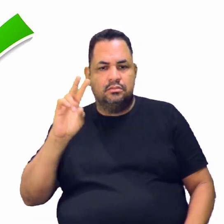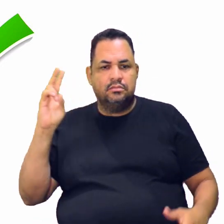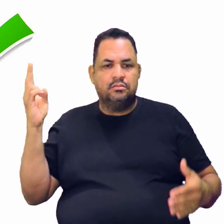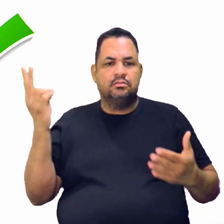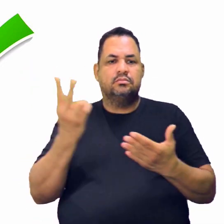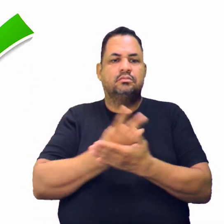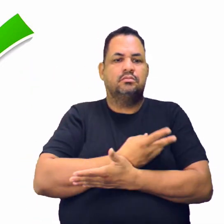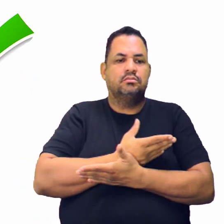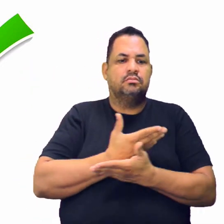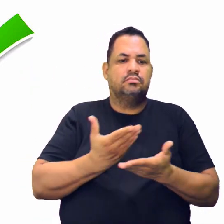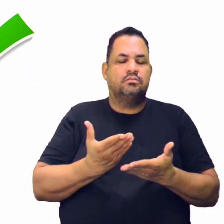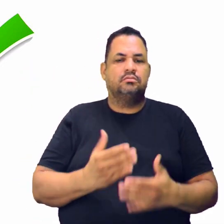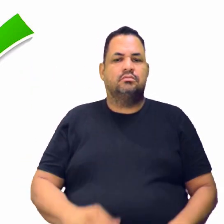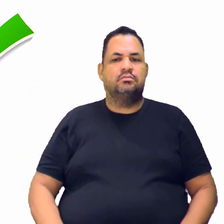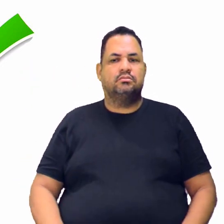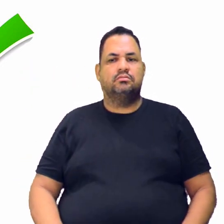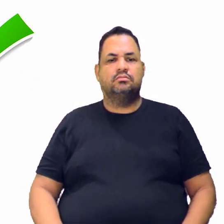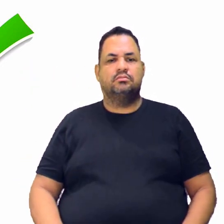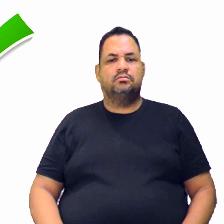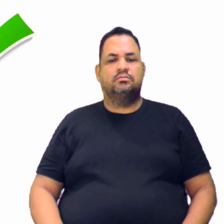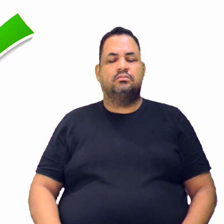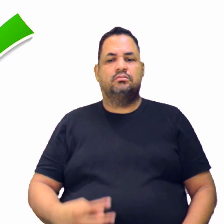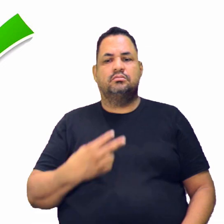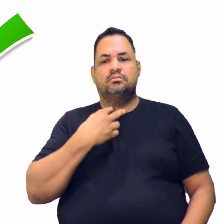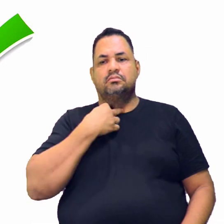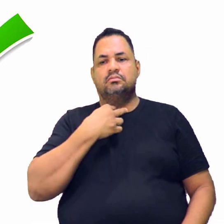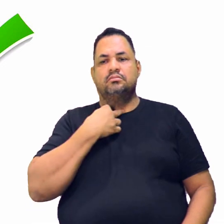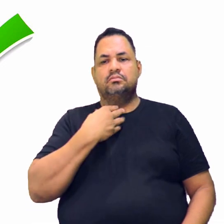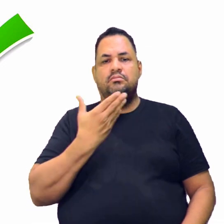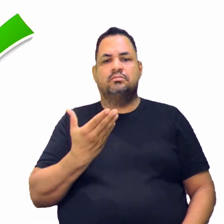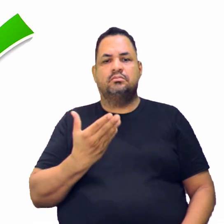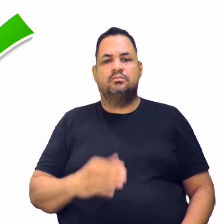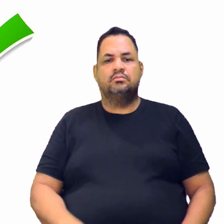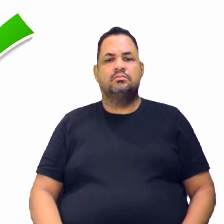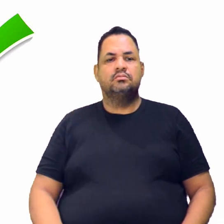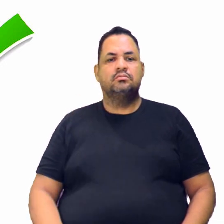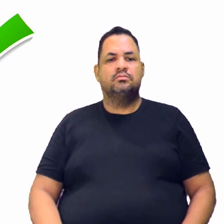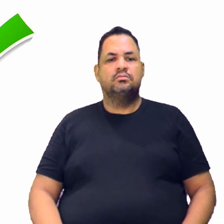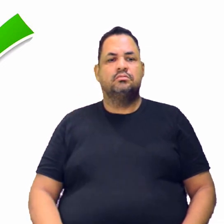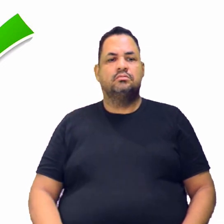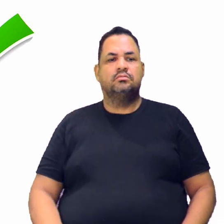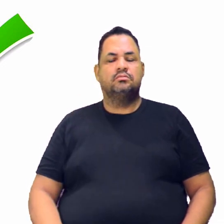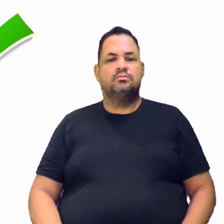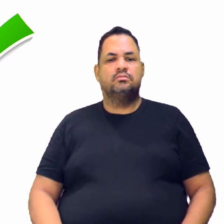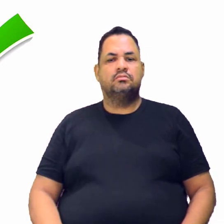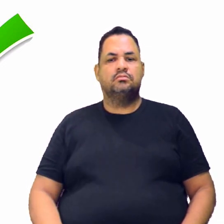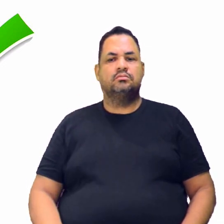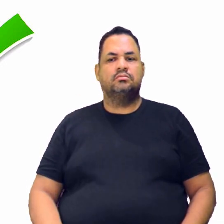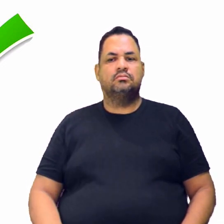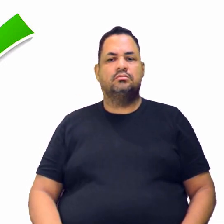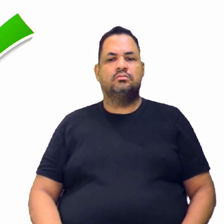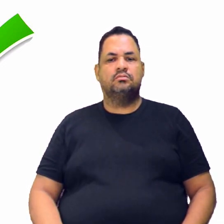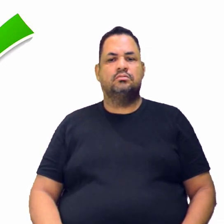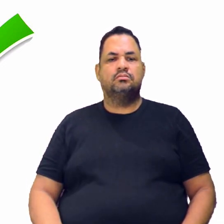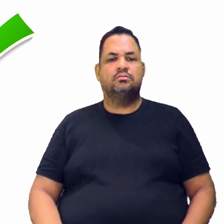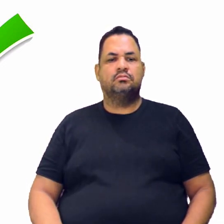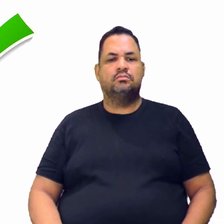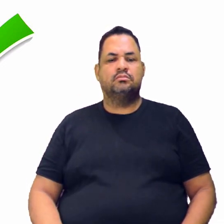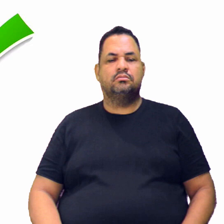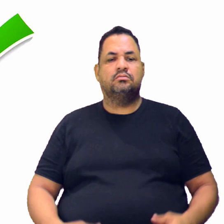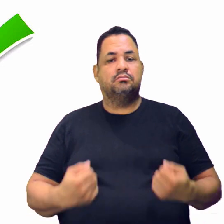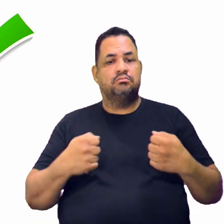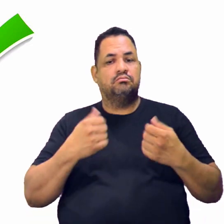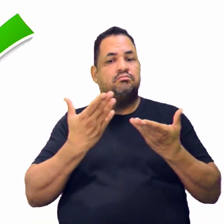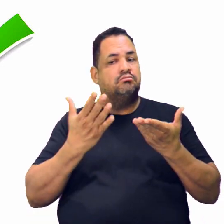alguma coisa aí você não pode falar para ninguém, para não se comprometer, tá certo? Porque